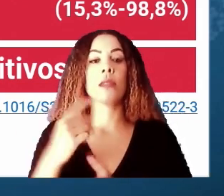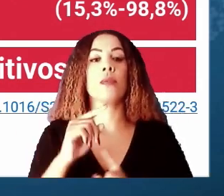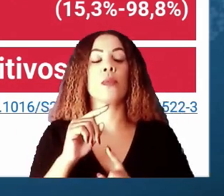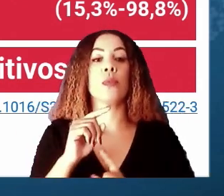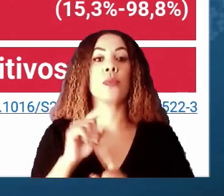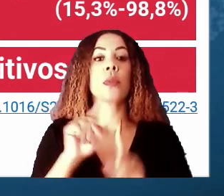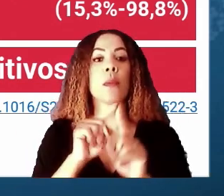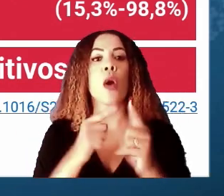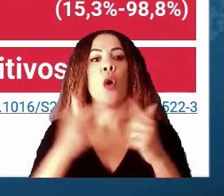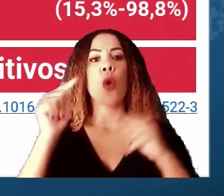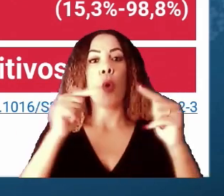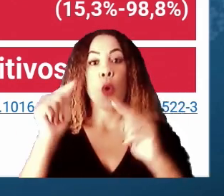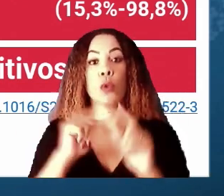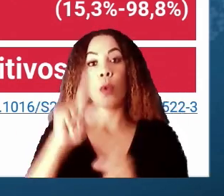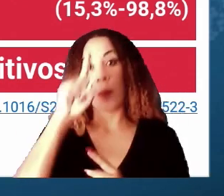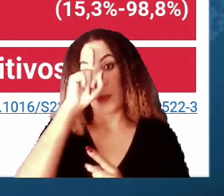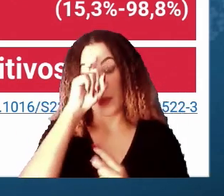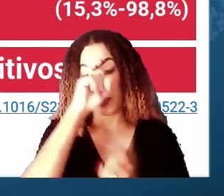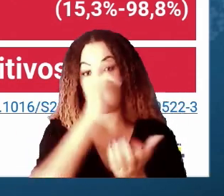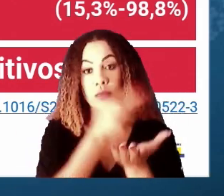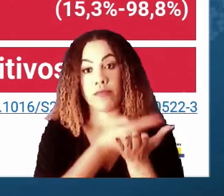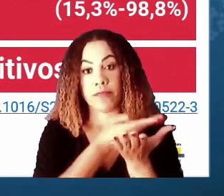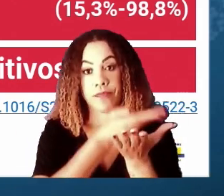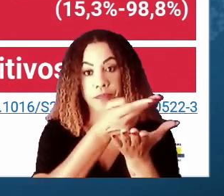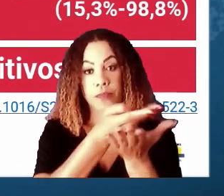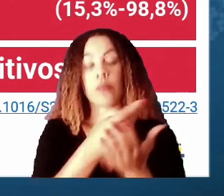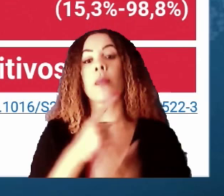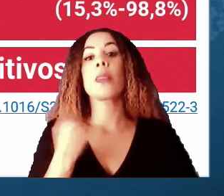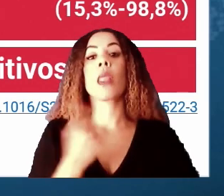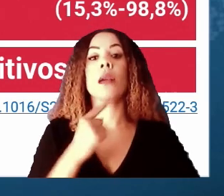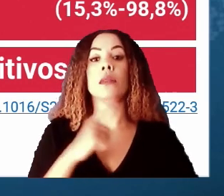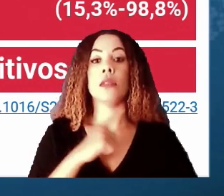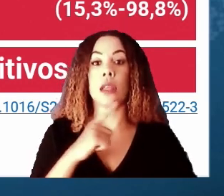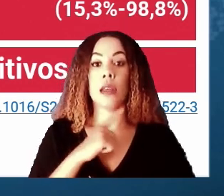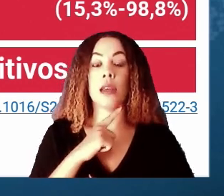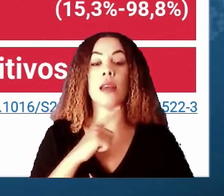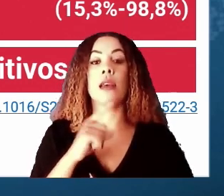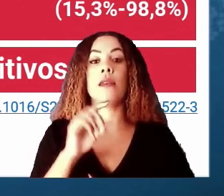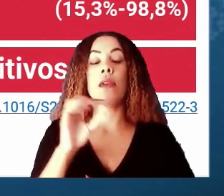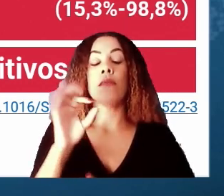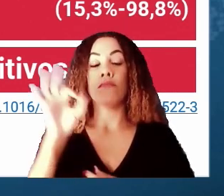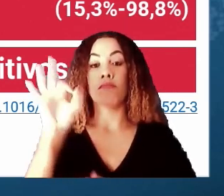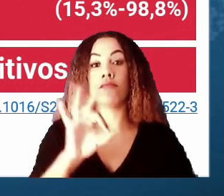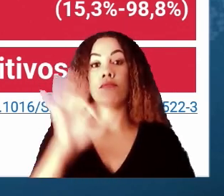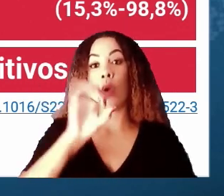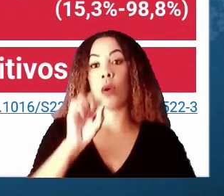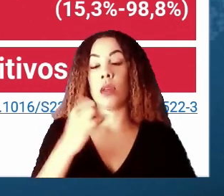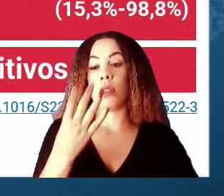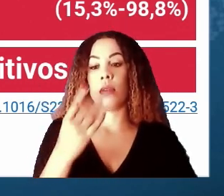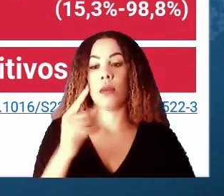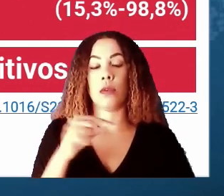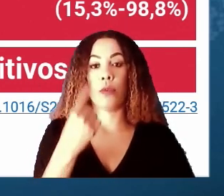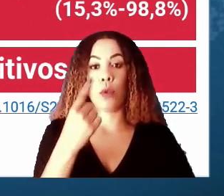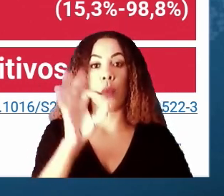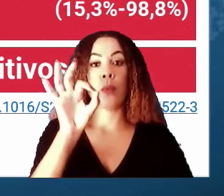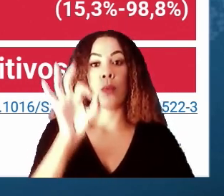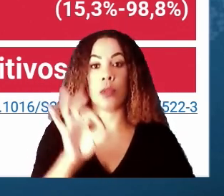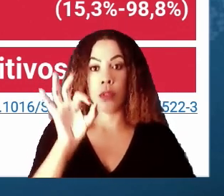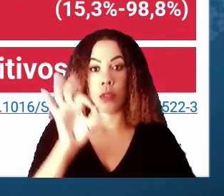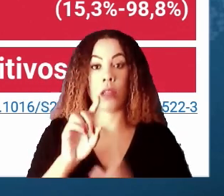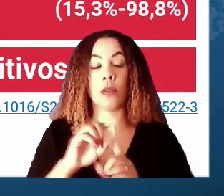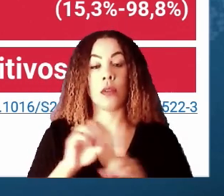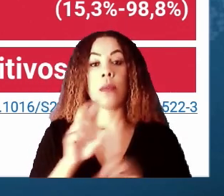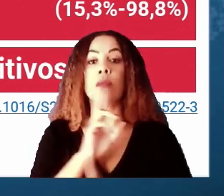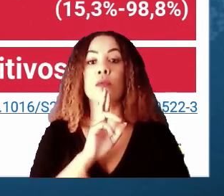para hospitalizações, nós tivemos uma eficácia geral de 84,1%, também com uma